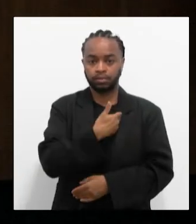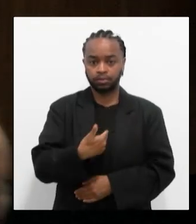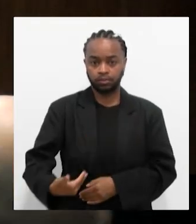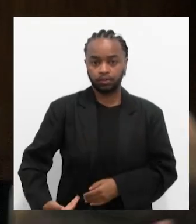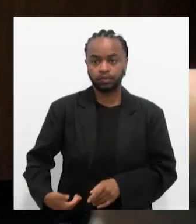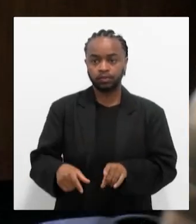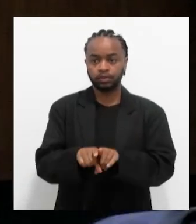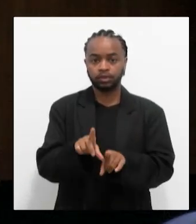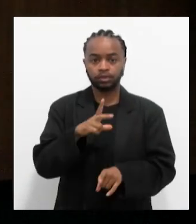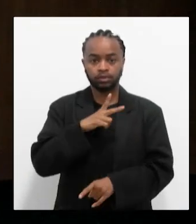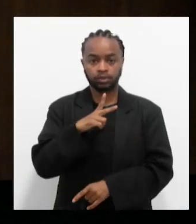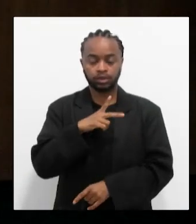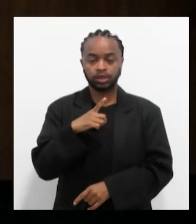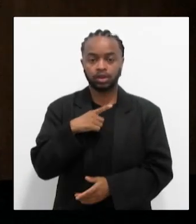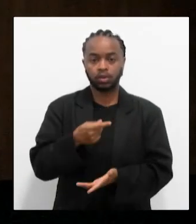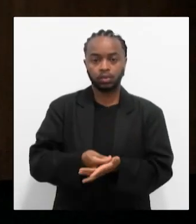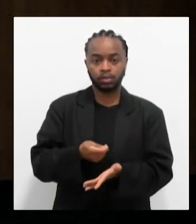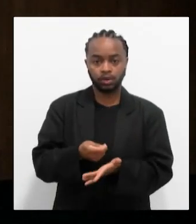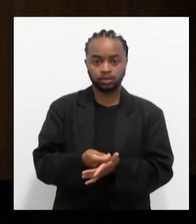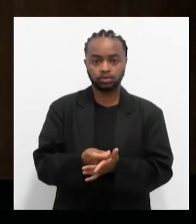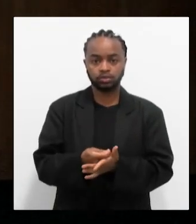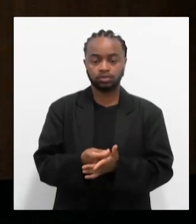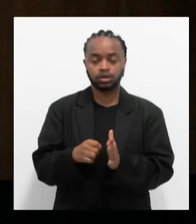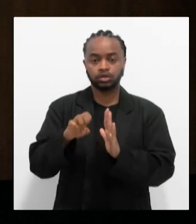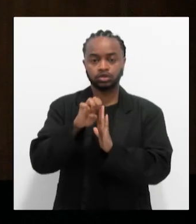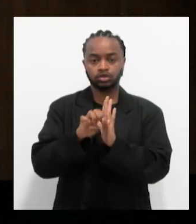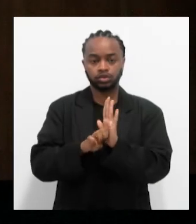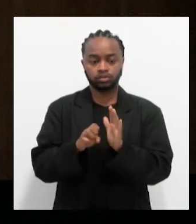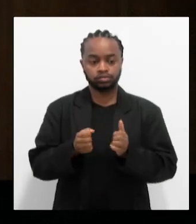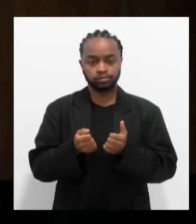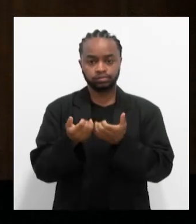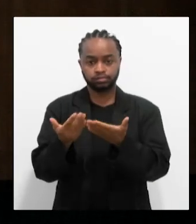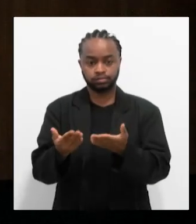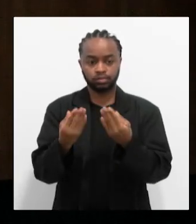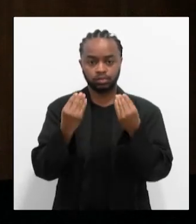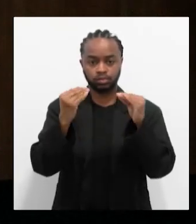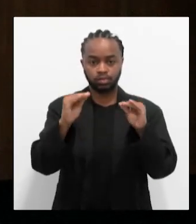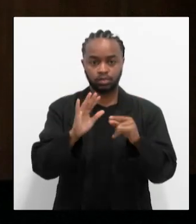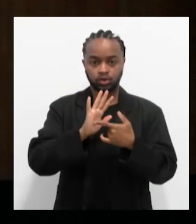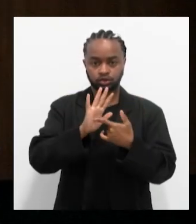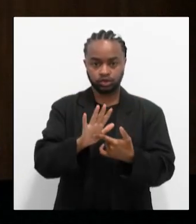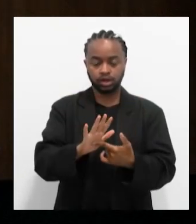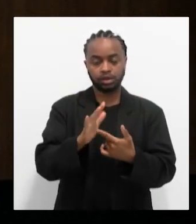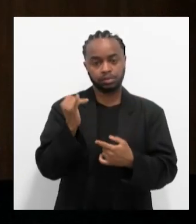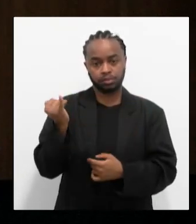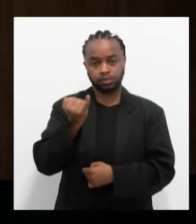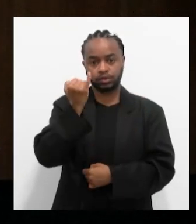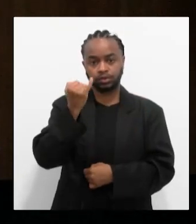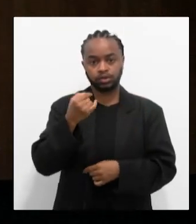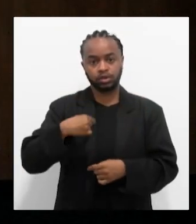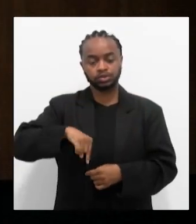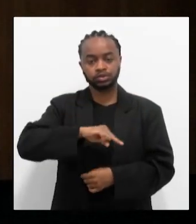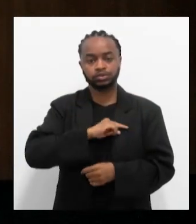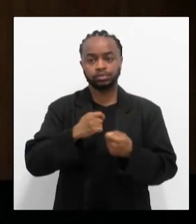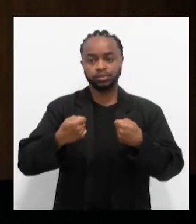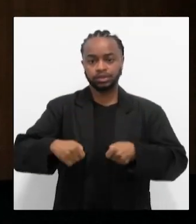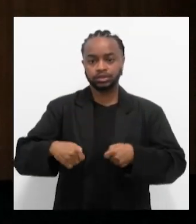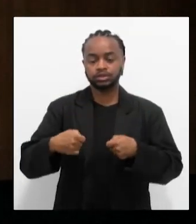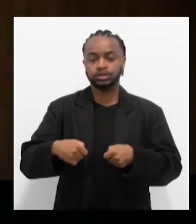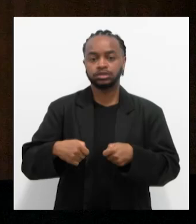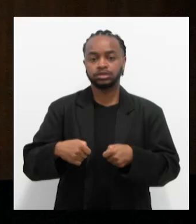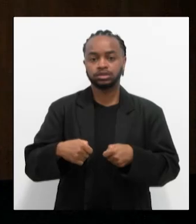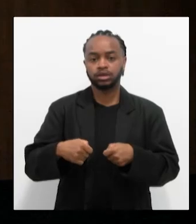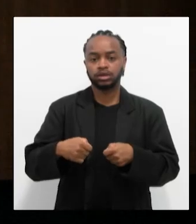ter a obrigatoriedade de ter esse estatuto para ser visto por todos, é muito importante. Nós precisamos dar vez